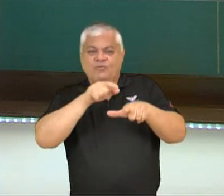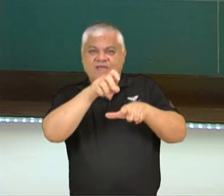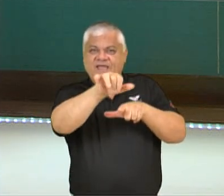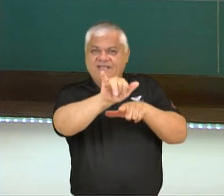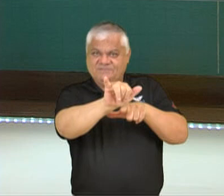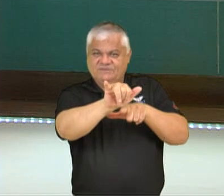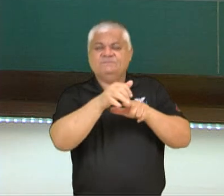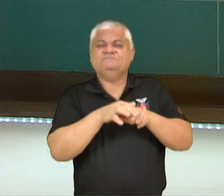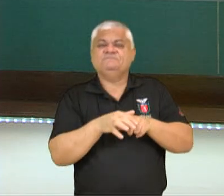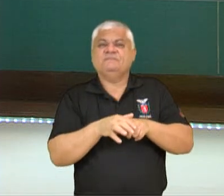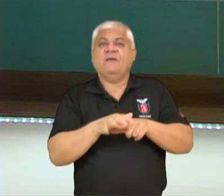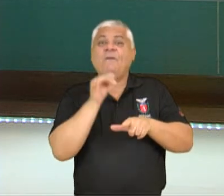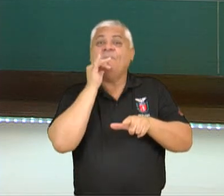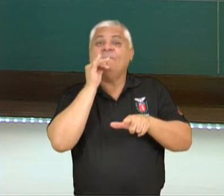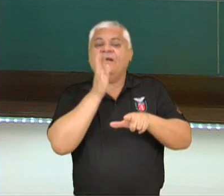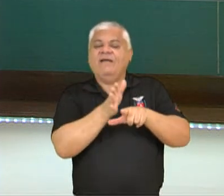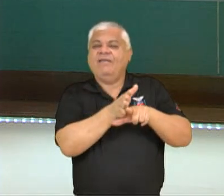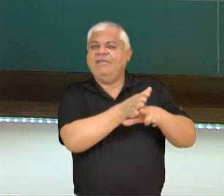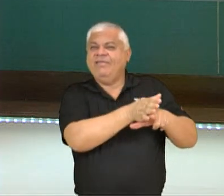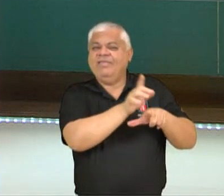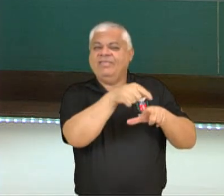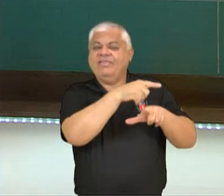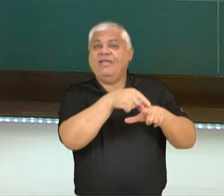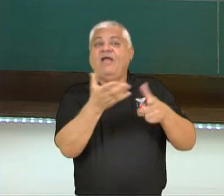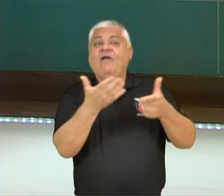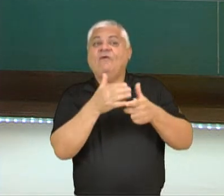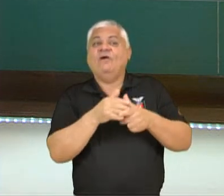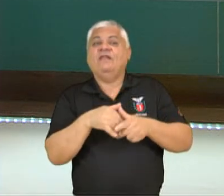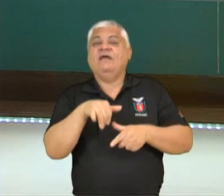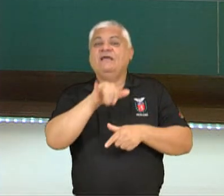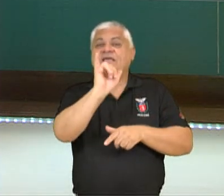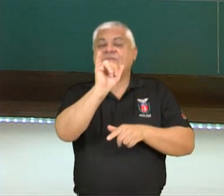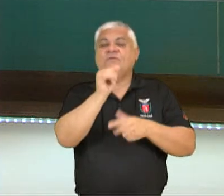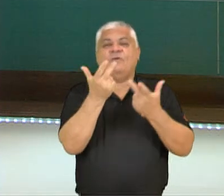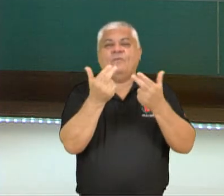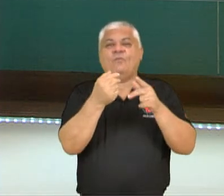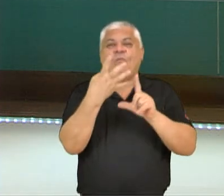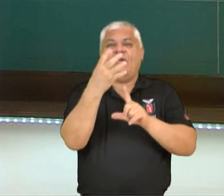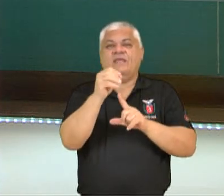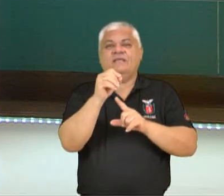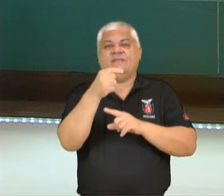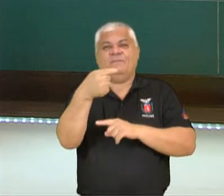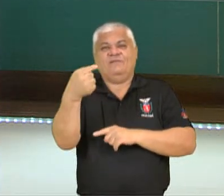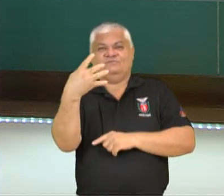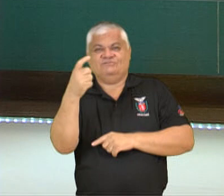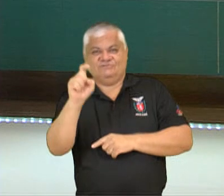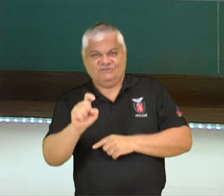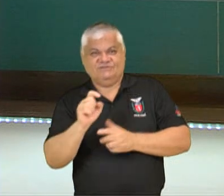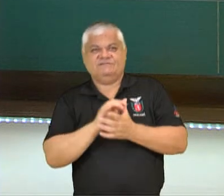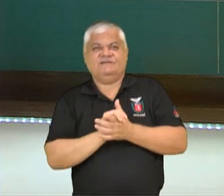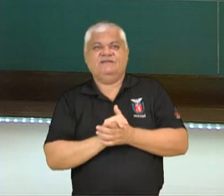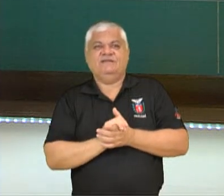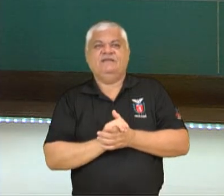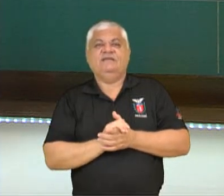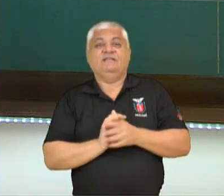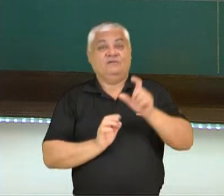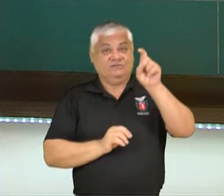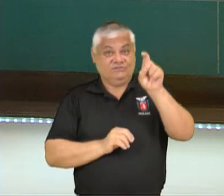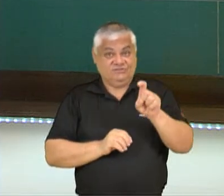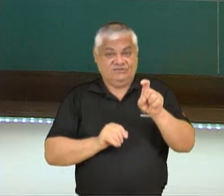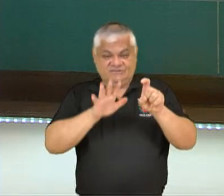nós acabamos de isolar o y anteriormente e o y é equivalente a 40 menos x. Por isso que a minha área vai ser